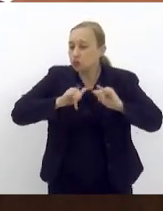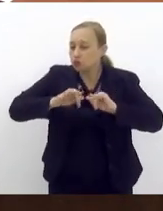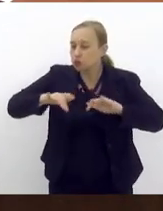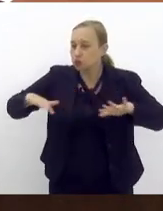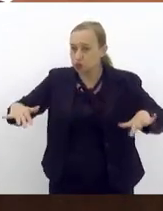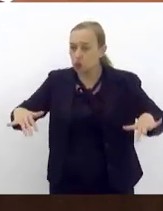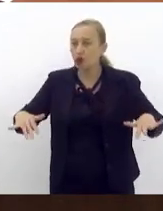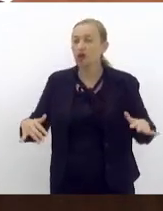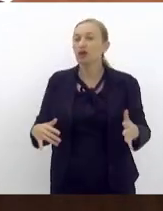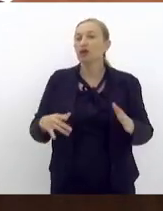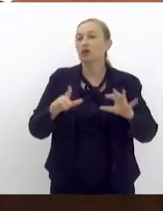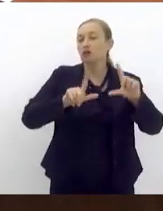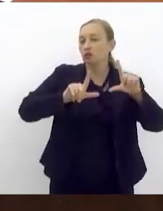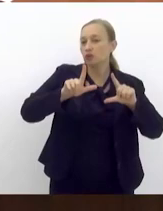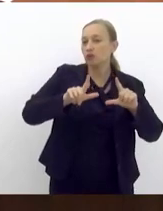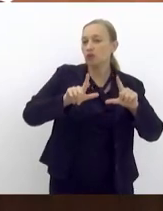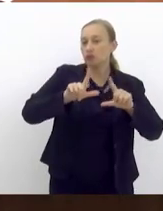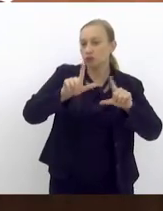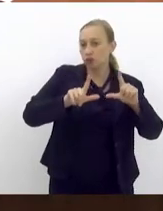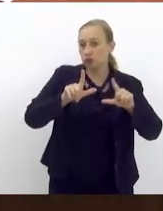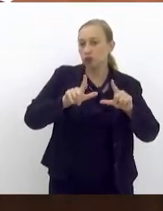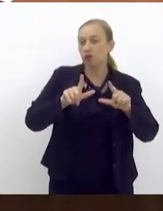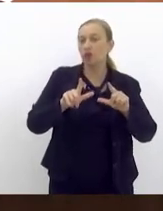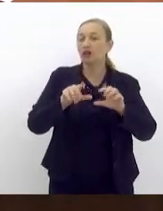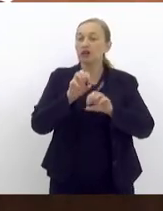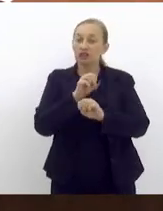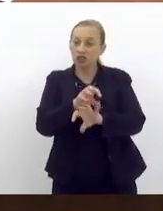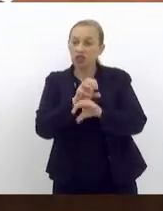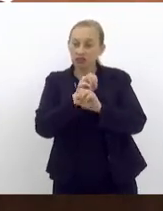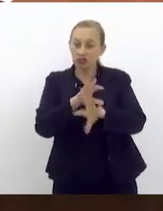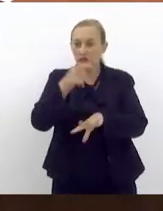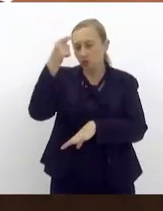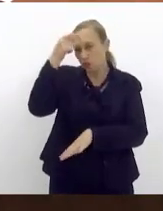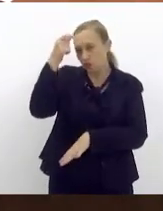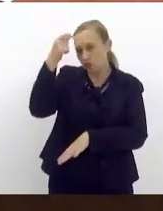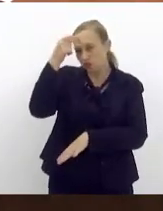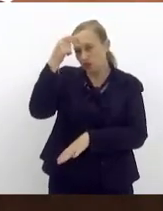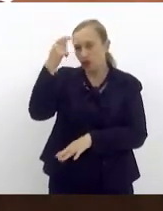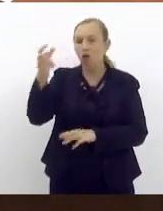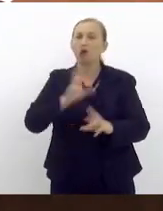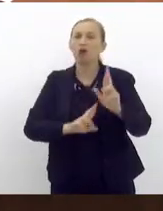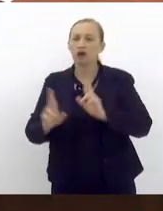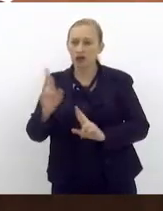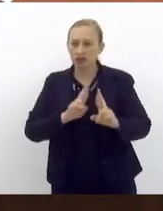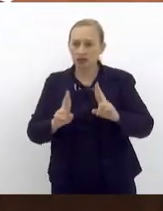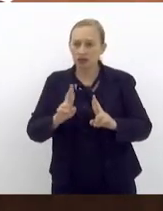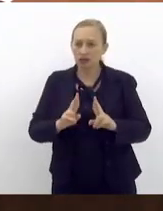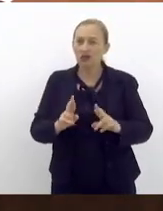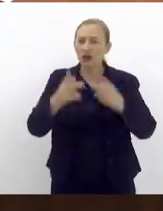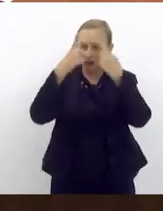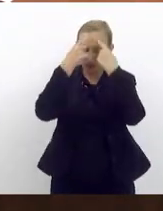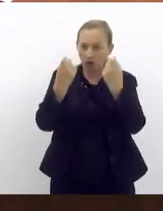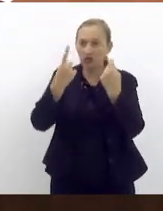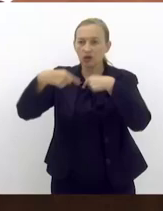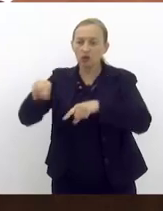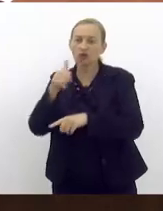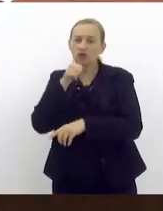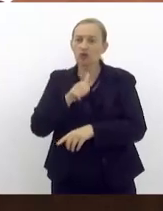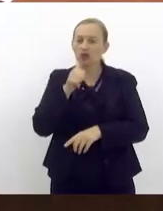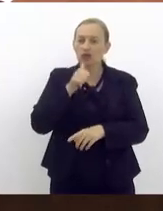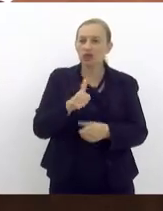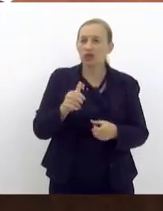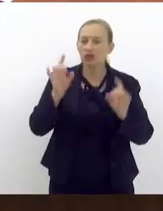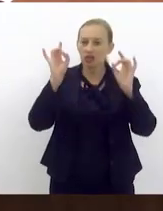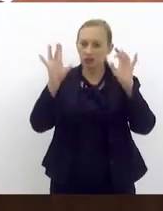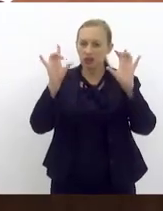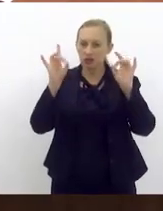programas educativos e de conscientização com relação à violência contra mulher em especial a